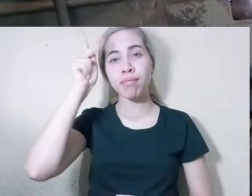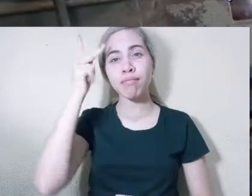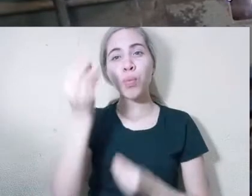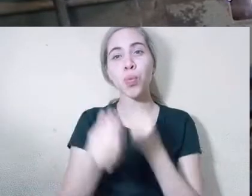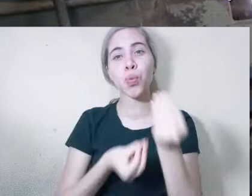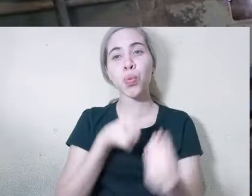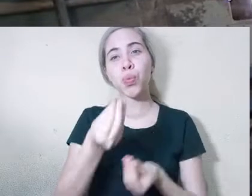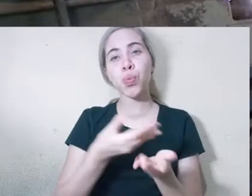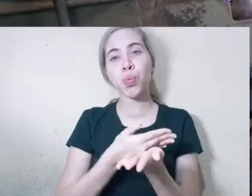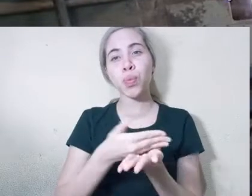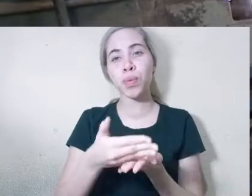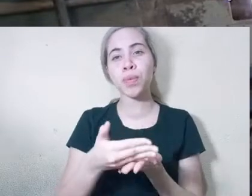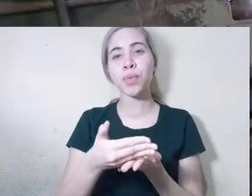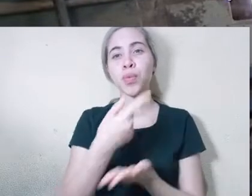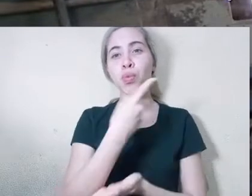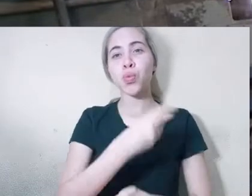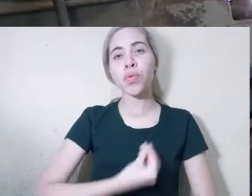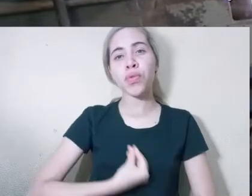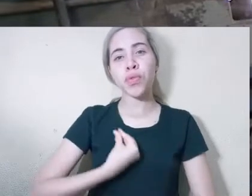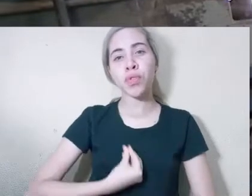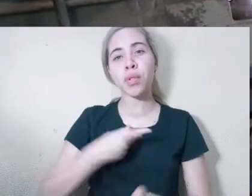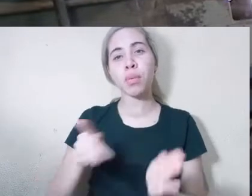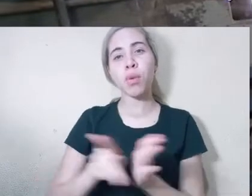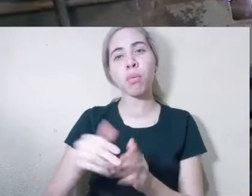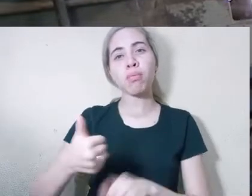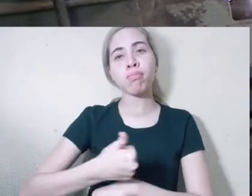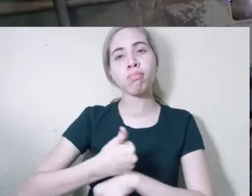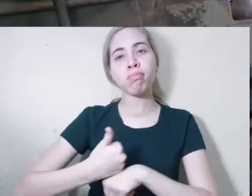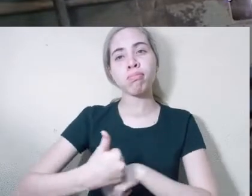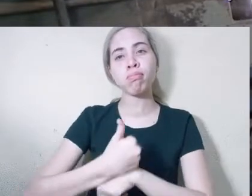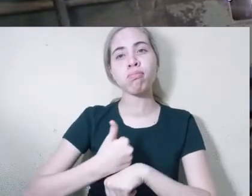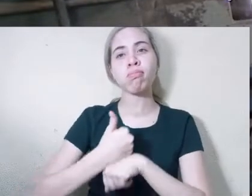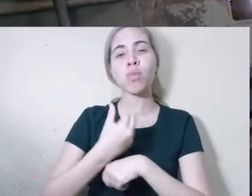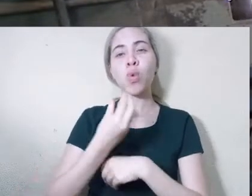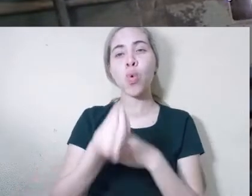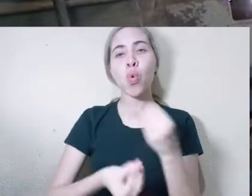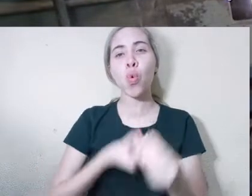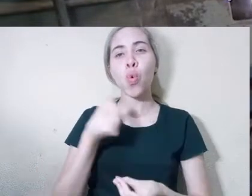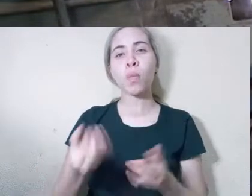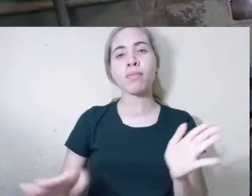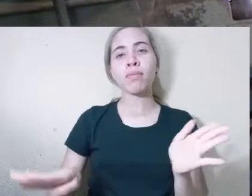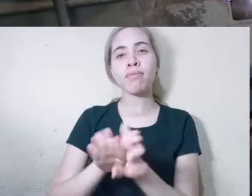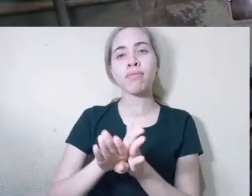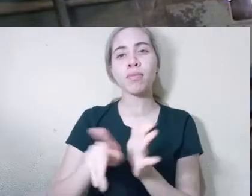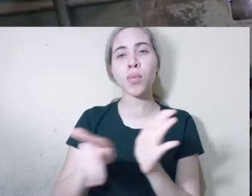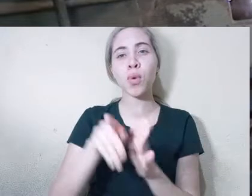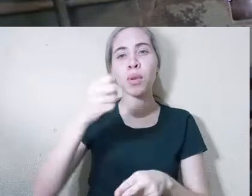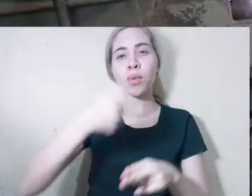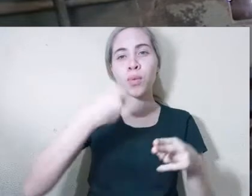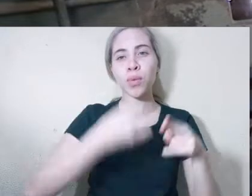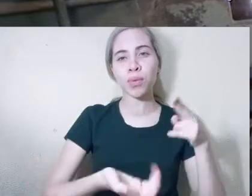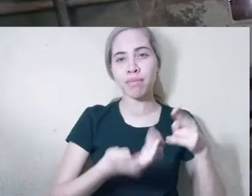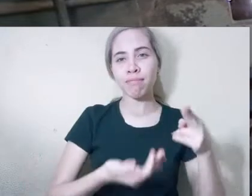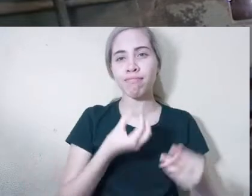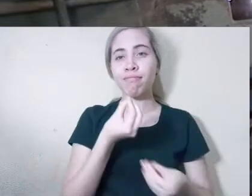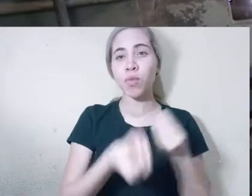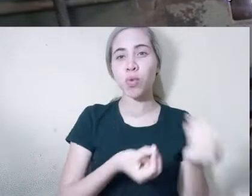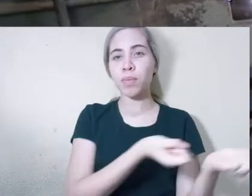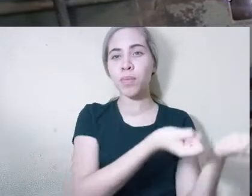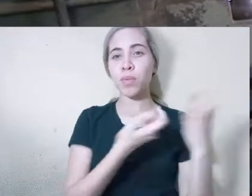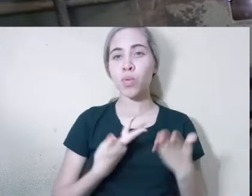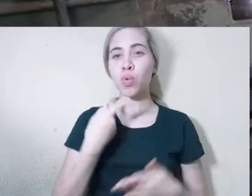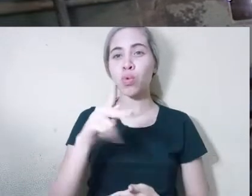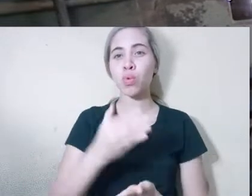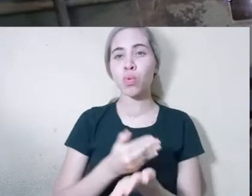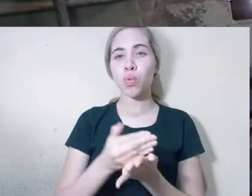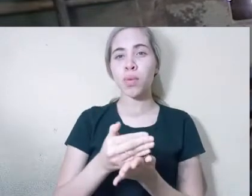que você começou a sua vida profissional e como é que você chegou na cutelaria. Me conta um pouco desse teu